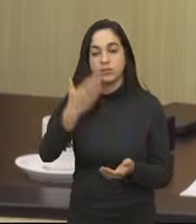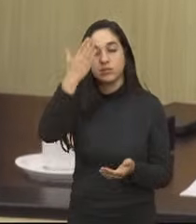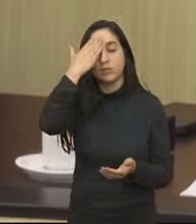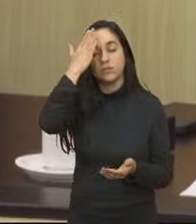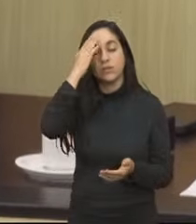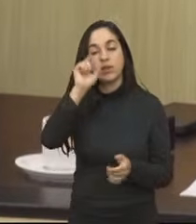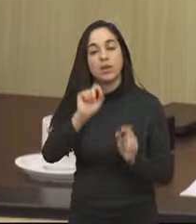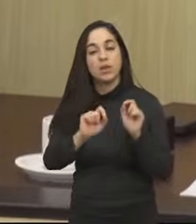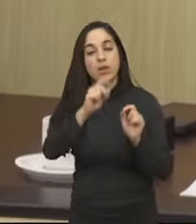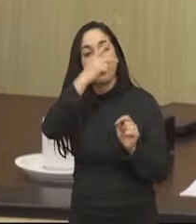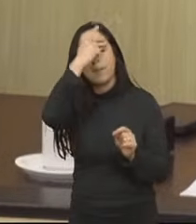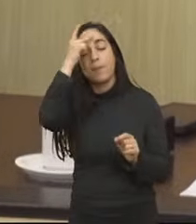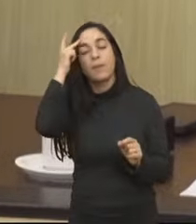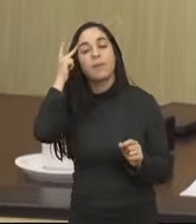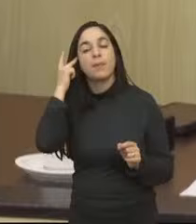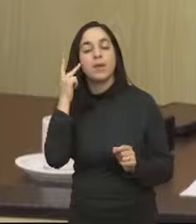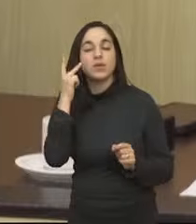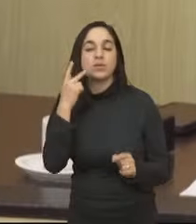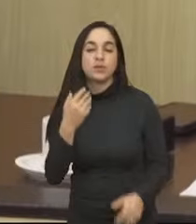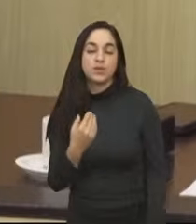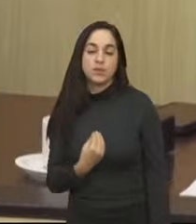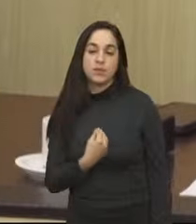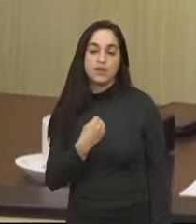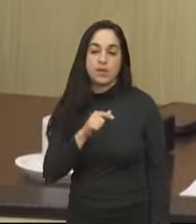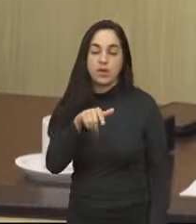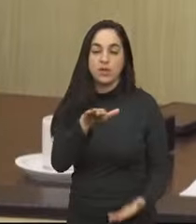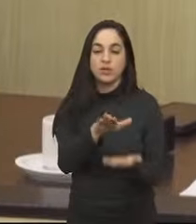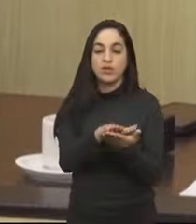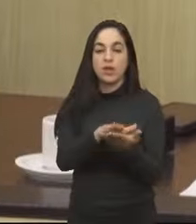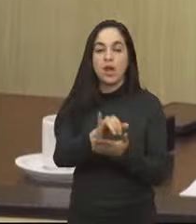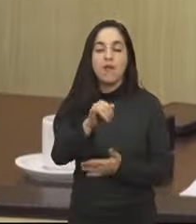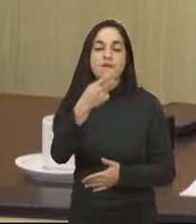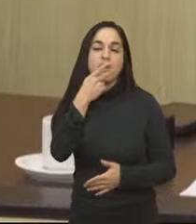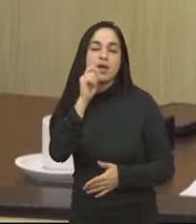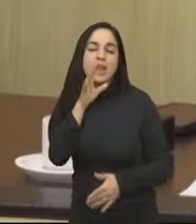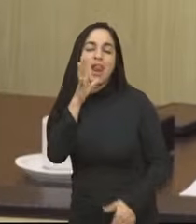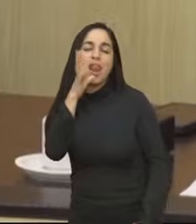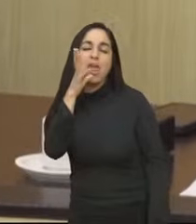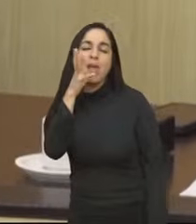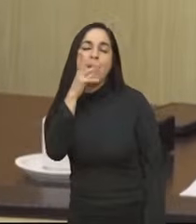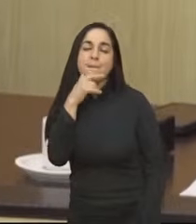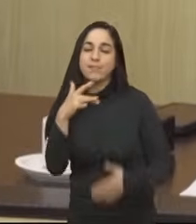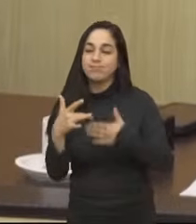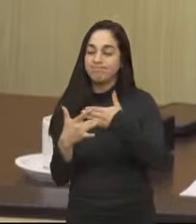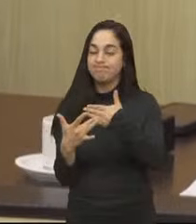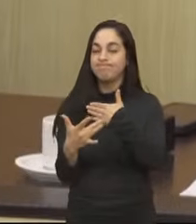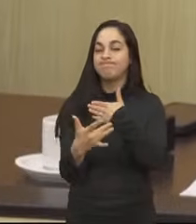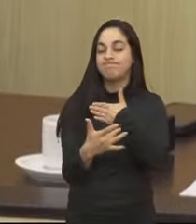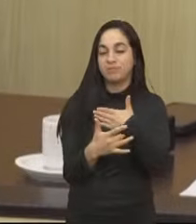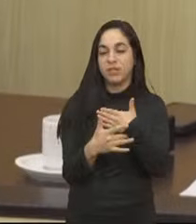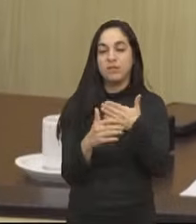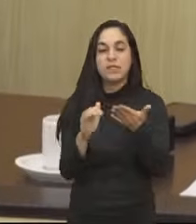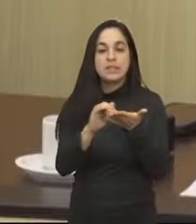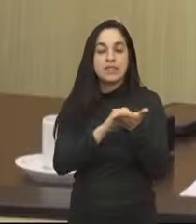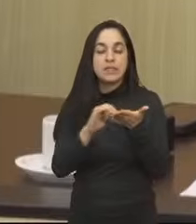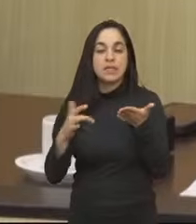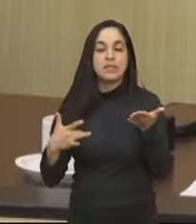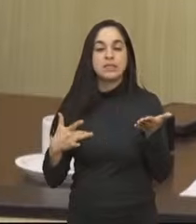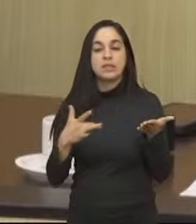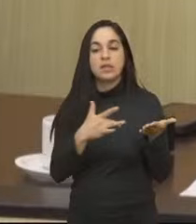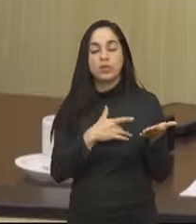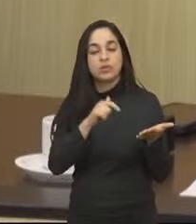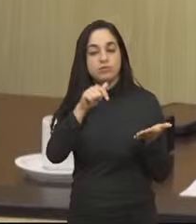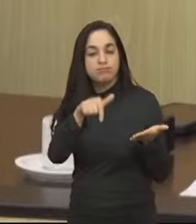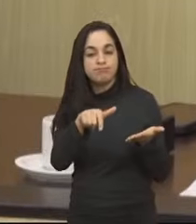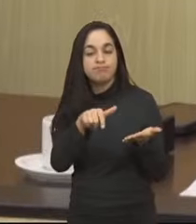estão relatando demora na realização de biópsias pela Secretaria de Saúde do município, e considerando